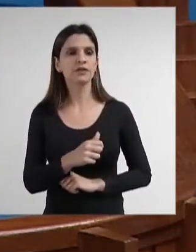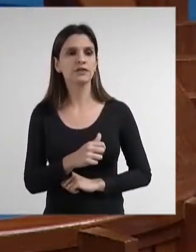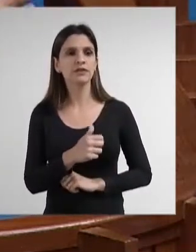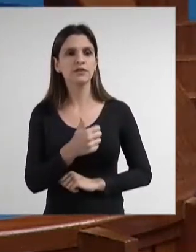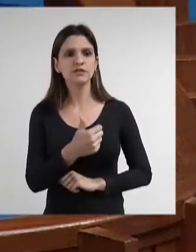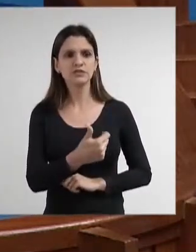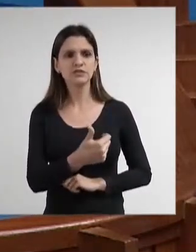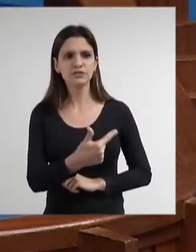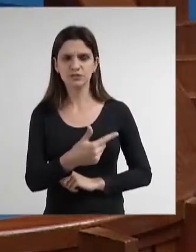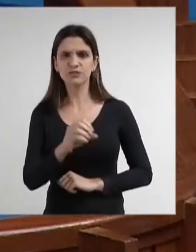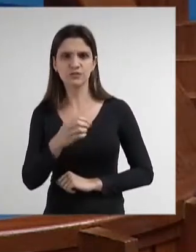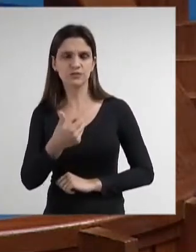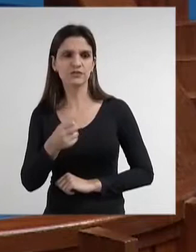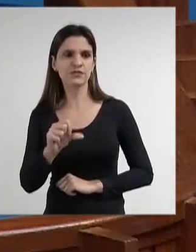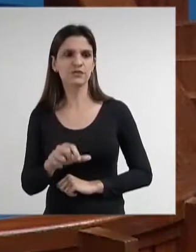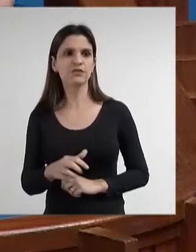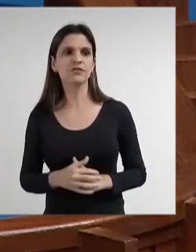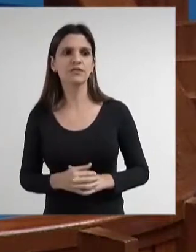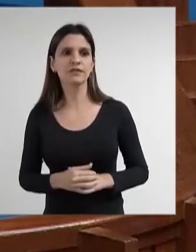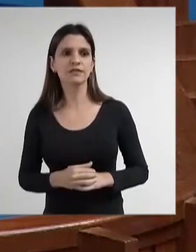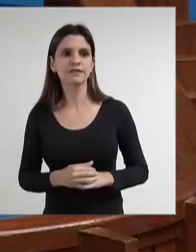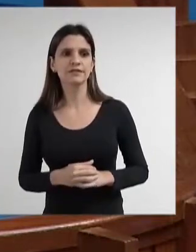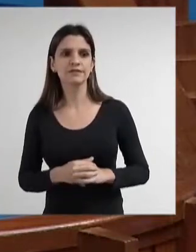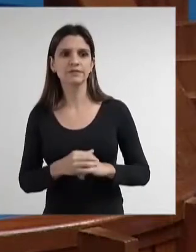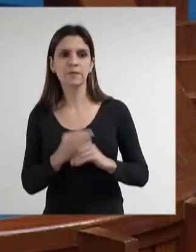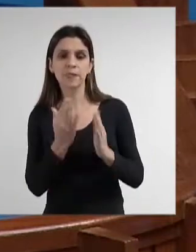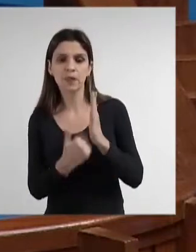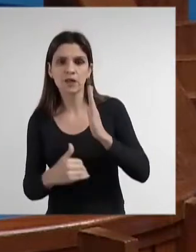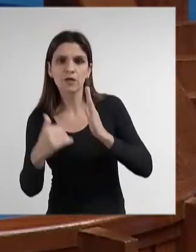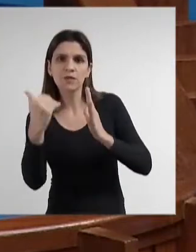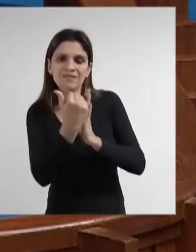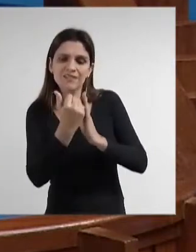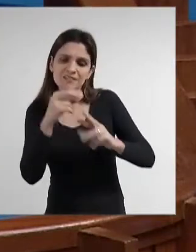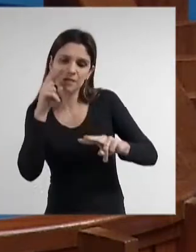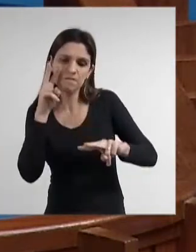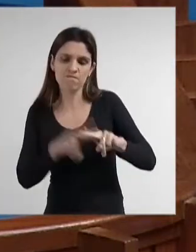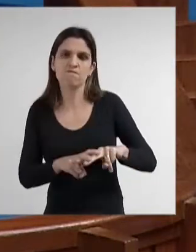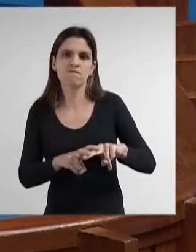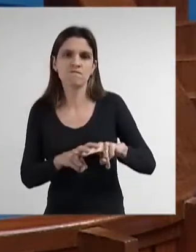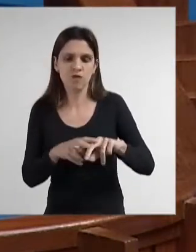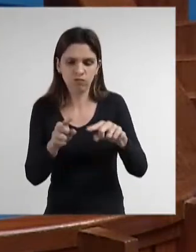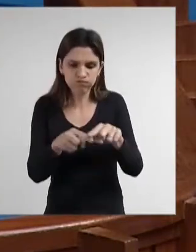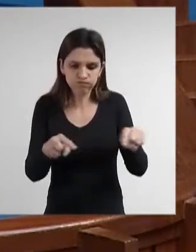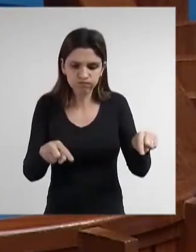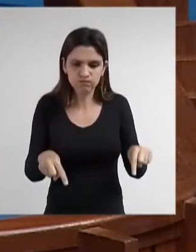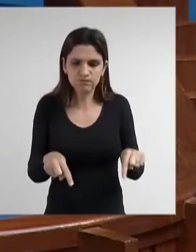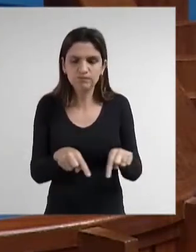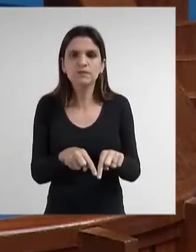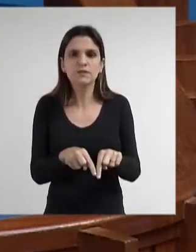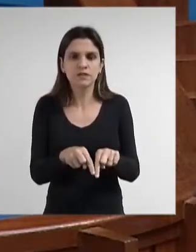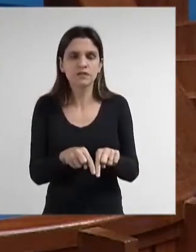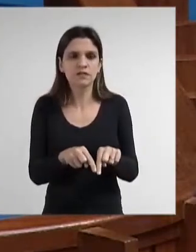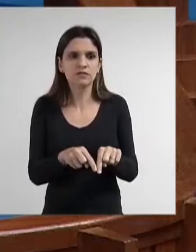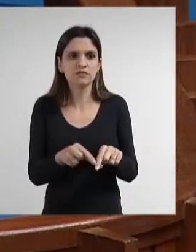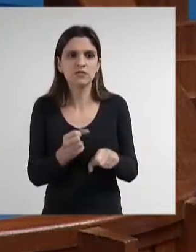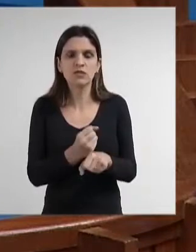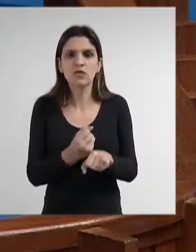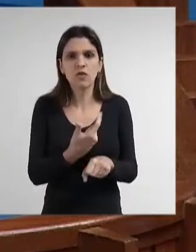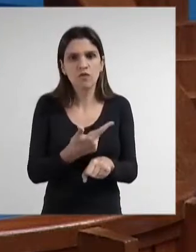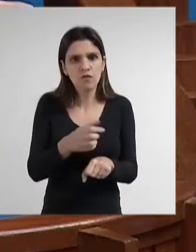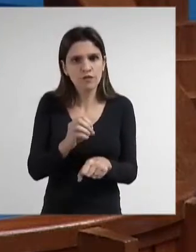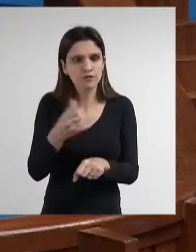fala sobre o aumento da pena em regime fechado de 20 anos, sem a sua